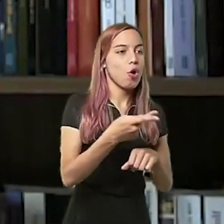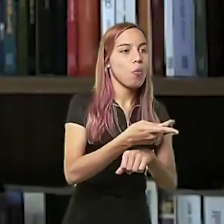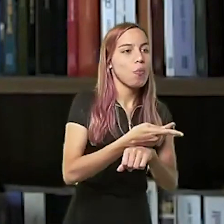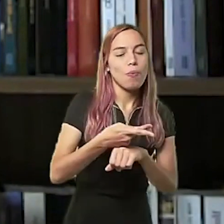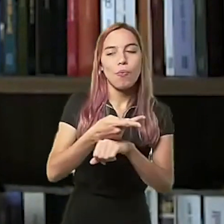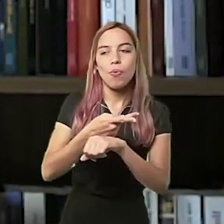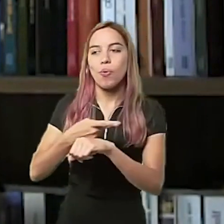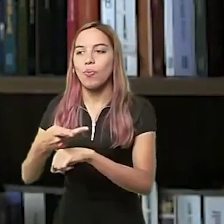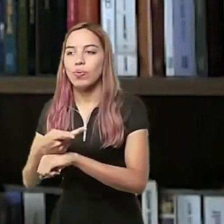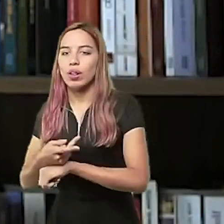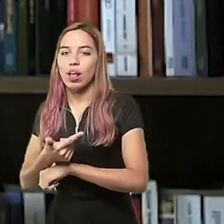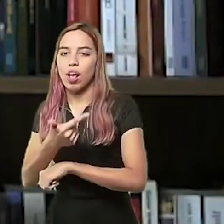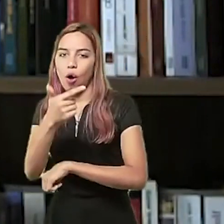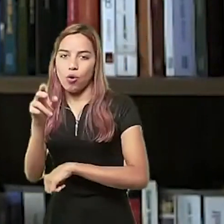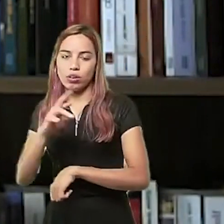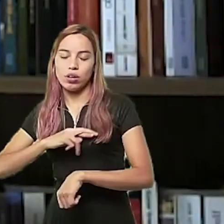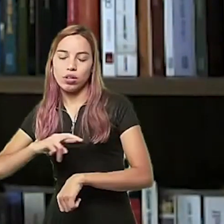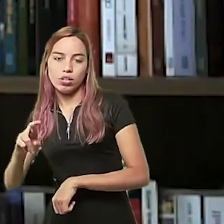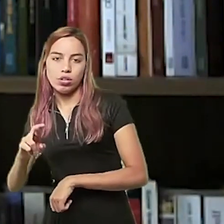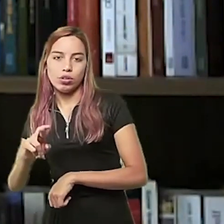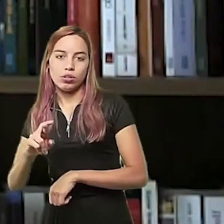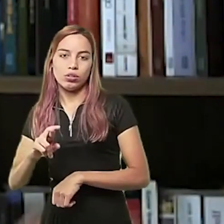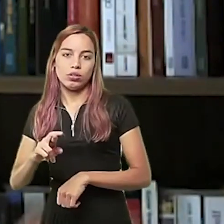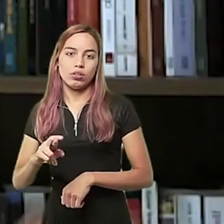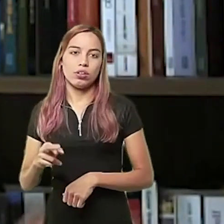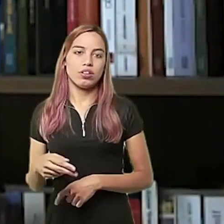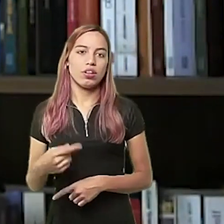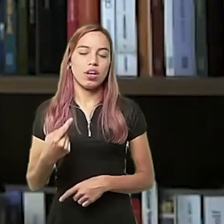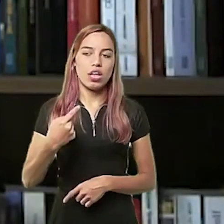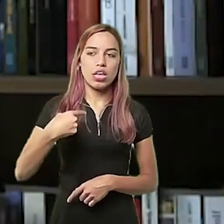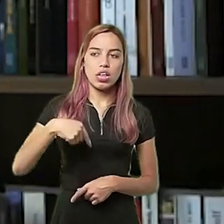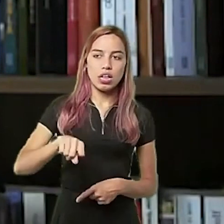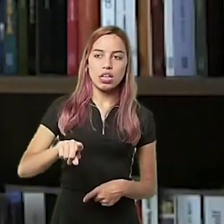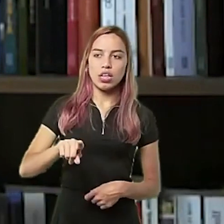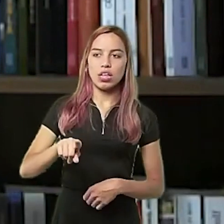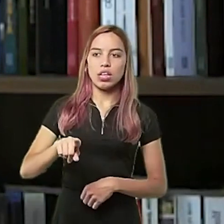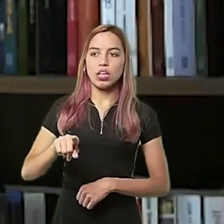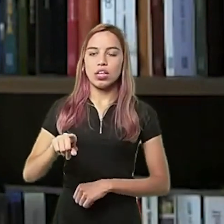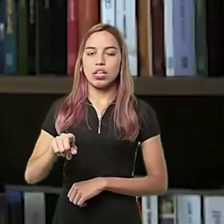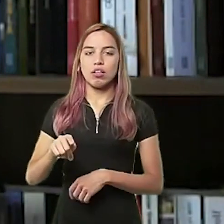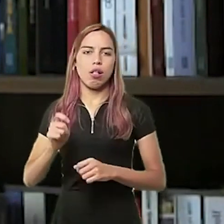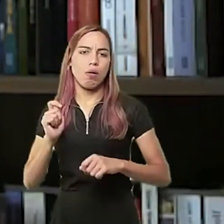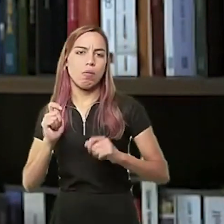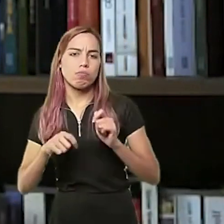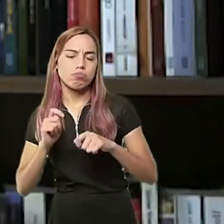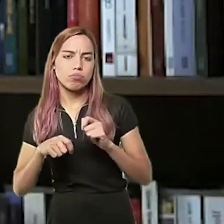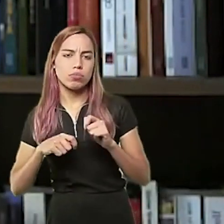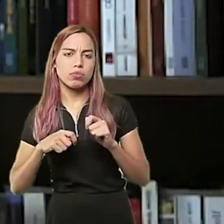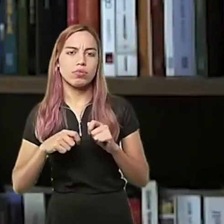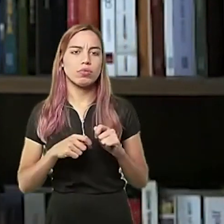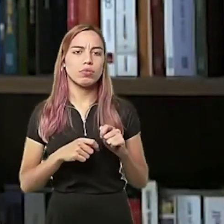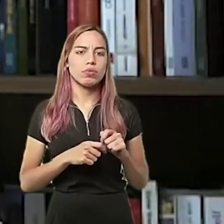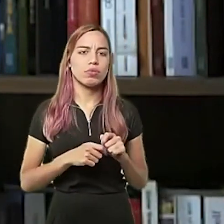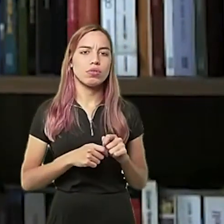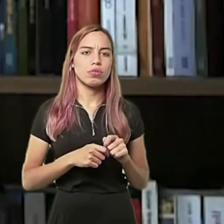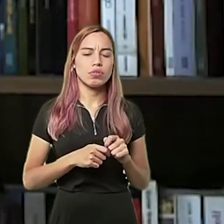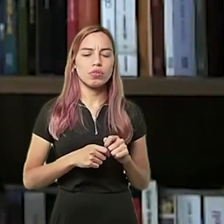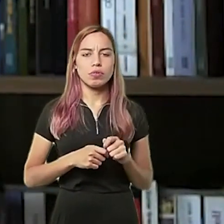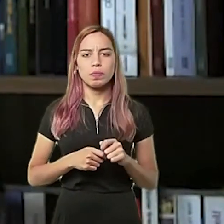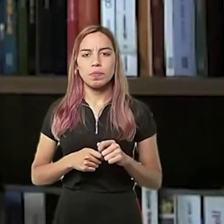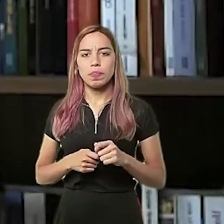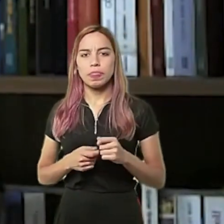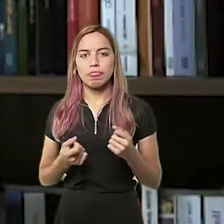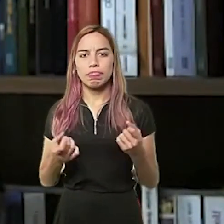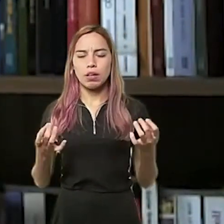mundo espiritual. E daí a Umbanda, o Candomblé, né, emerge com muita força. Salvador é